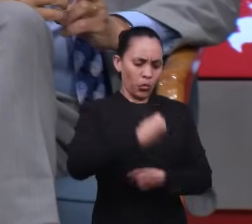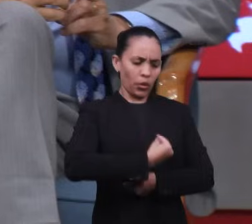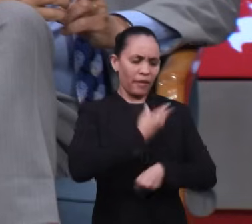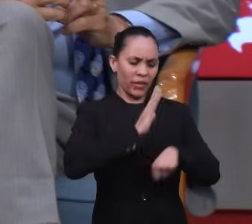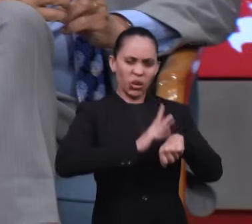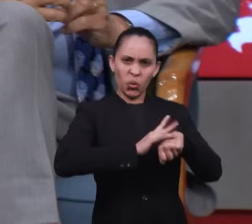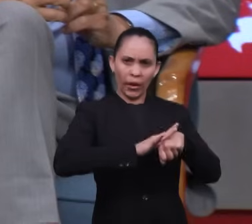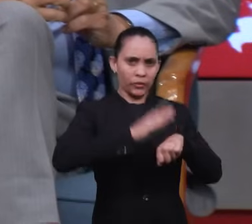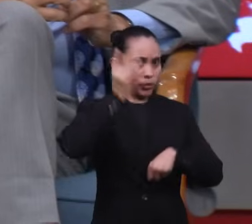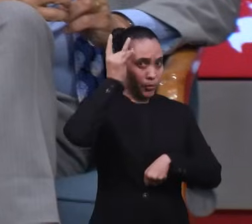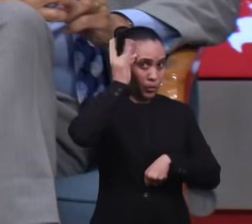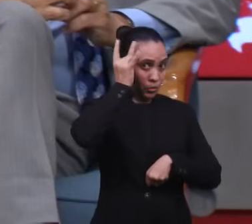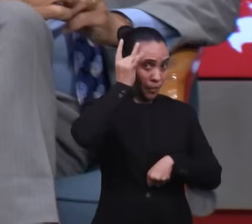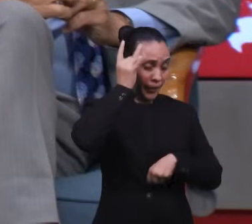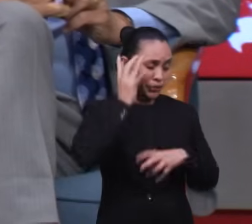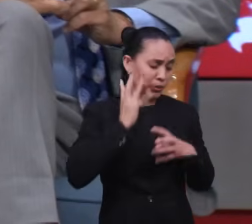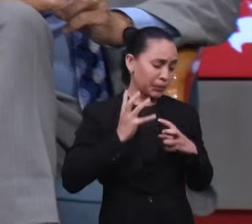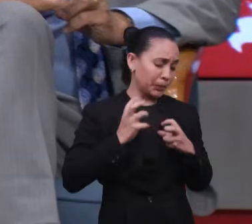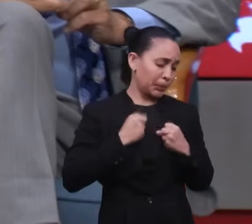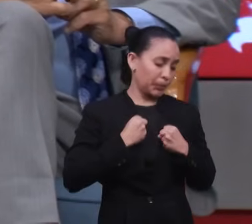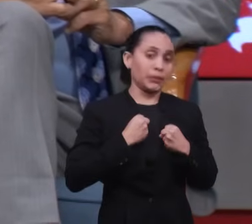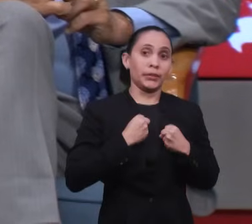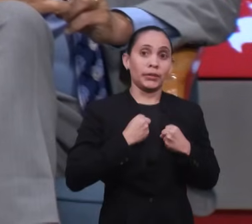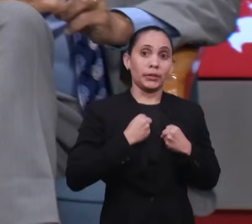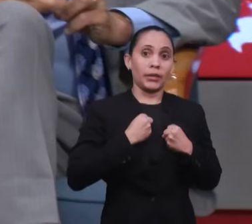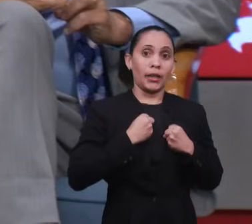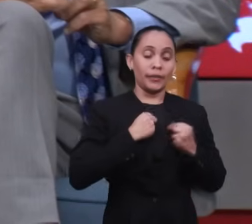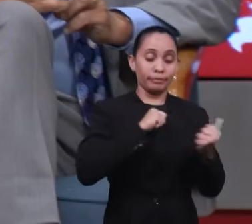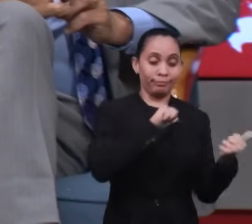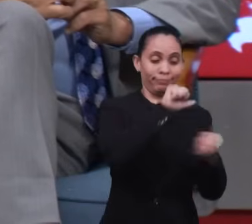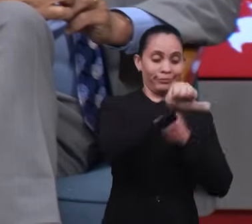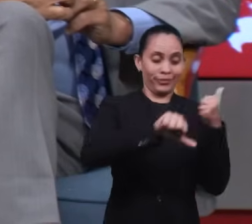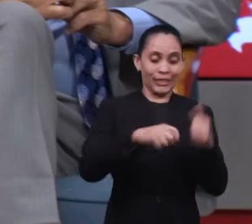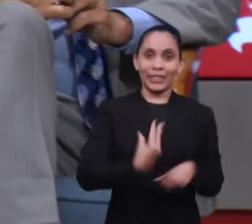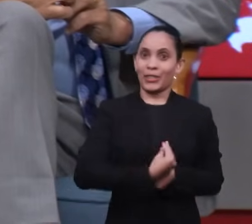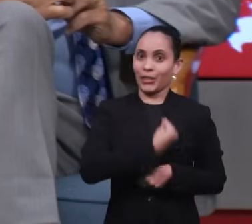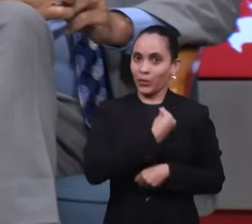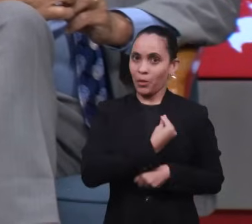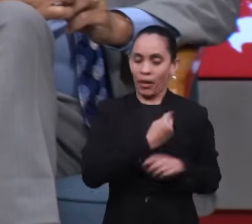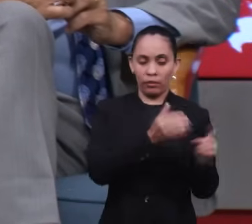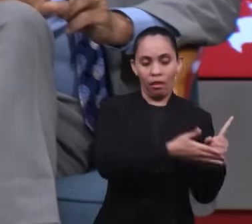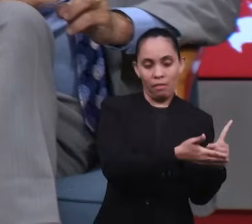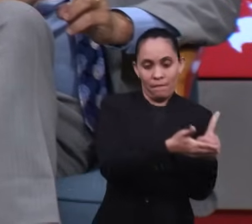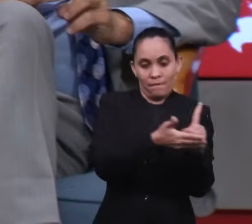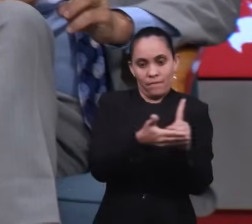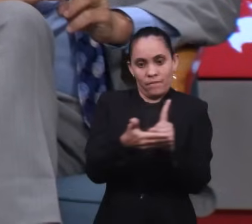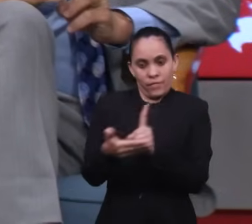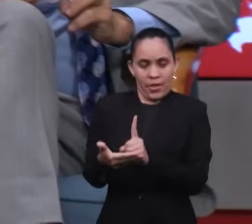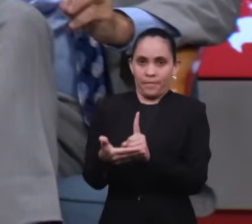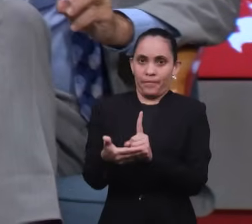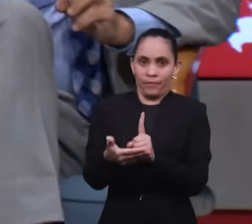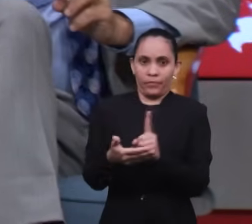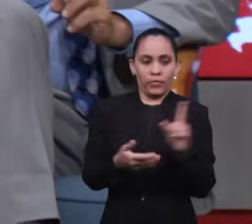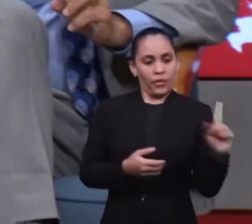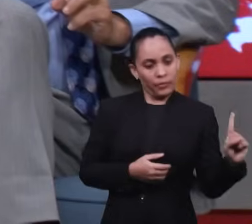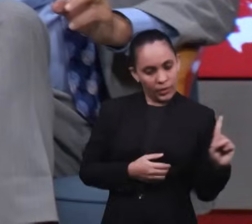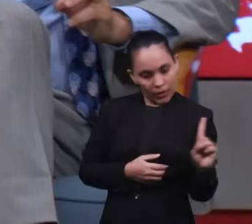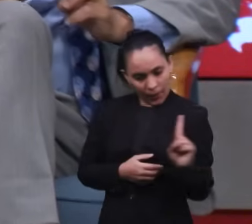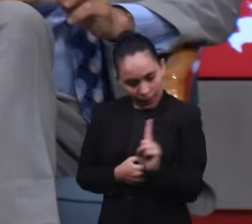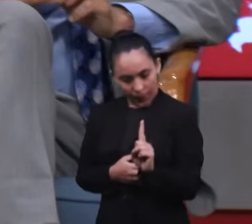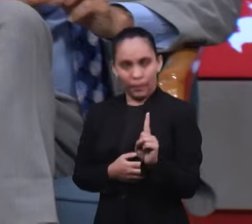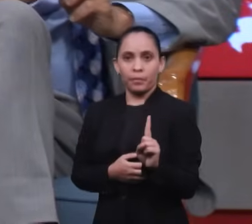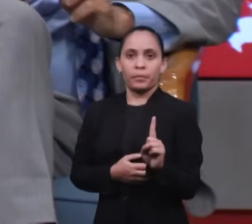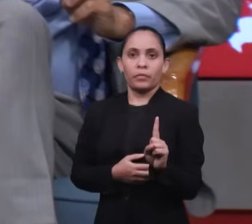doente. Ele precisa de ser curado da sua enfermidade. Mas se o